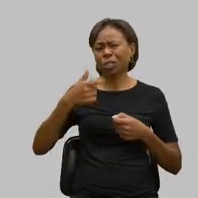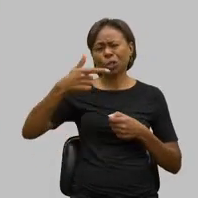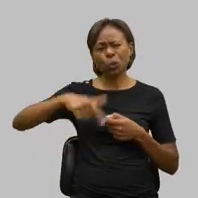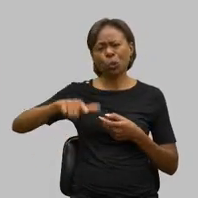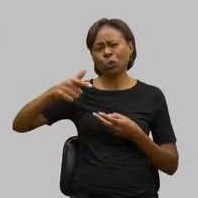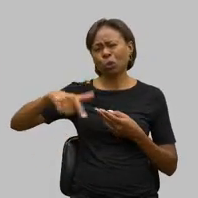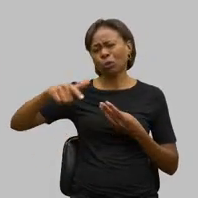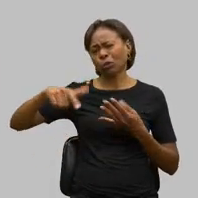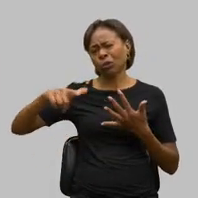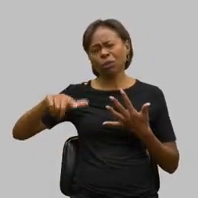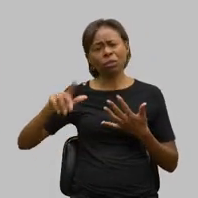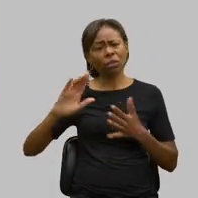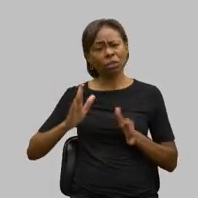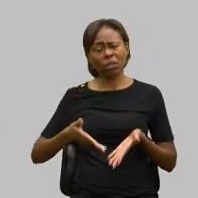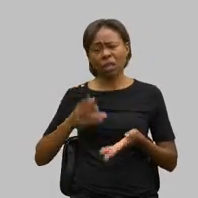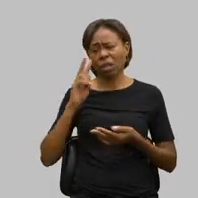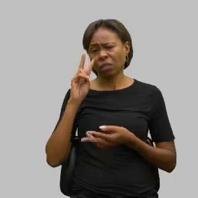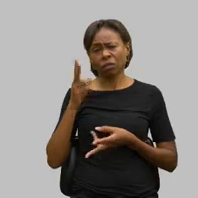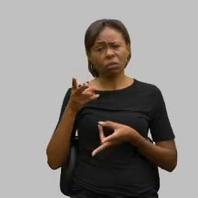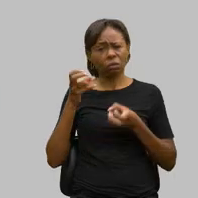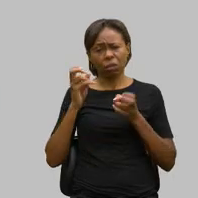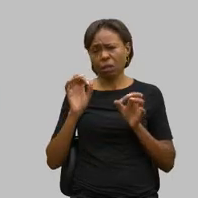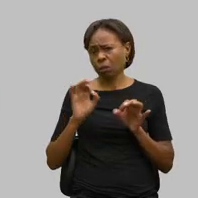aí para escutar, mas estamos prontos para ouvir também.